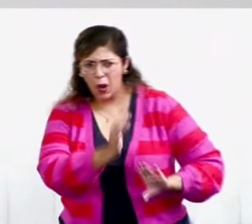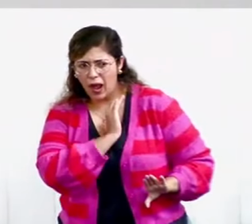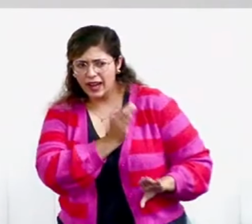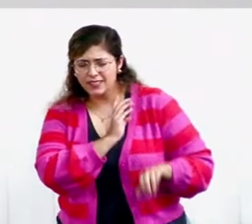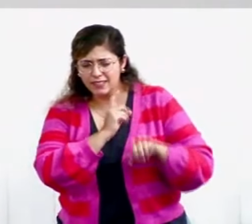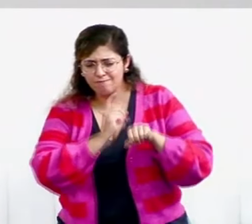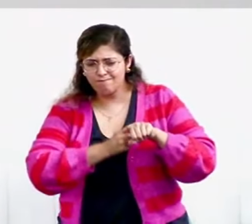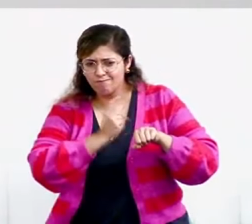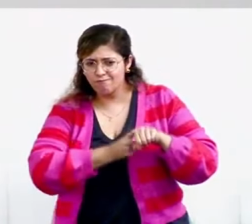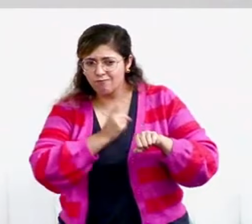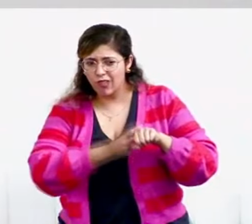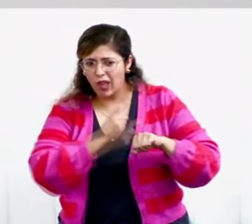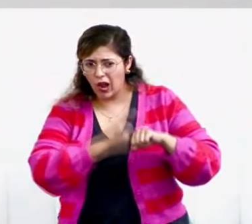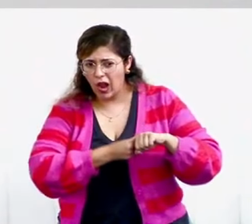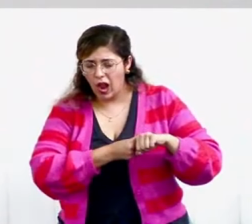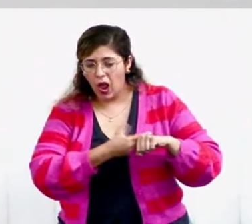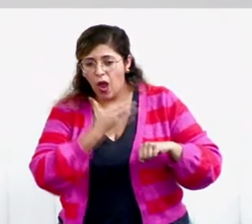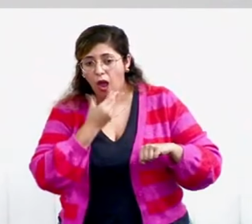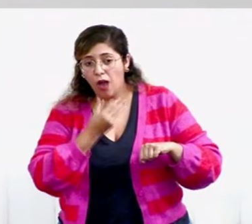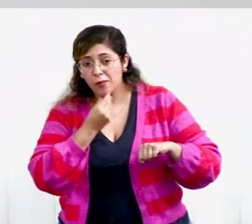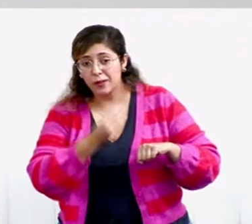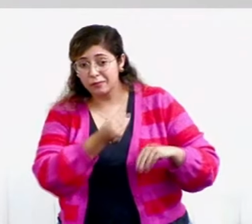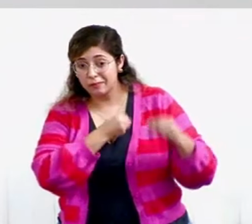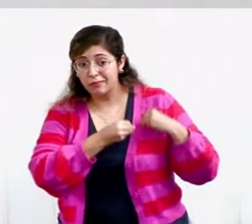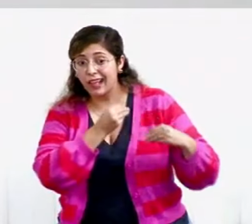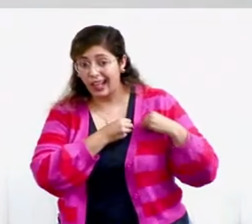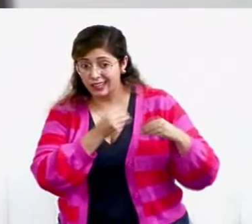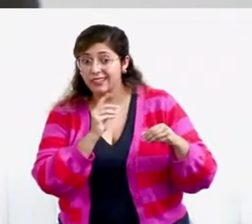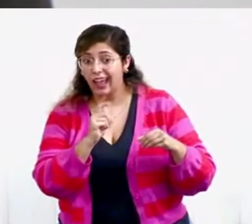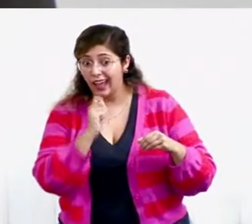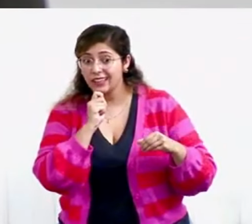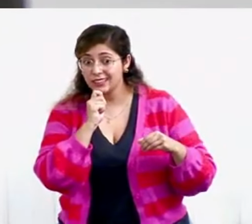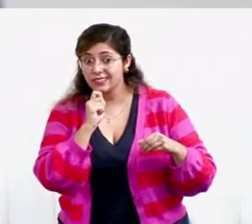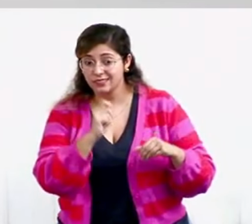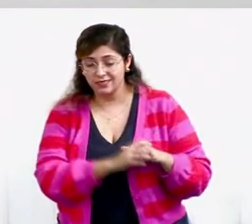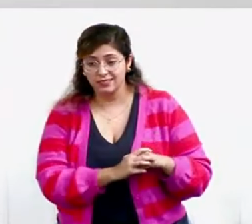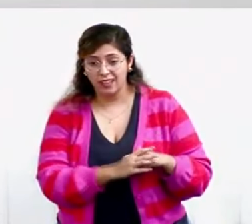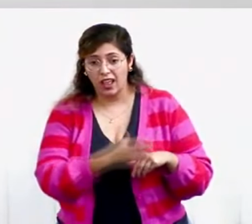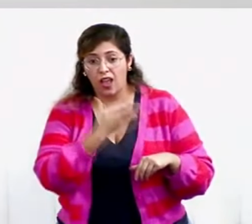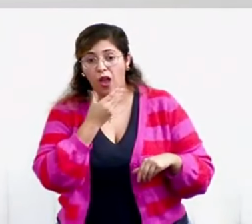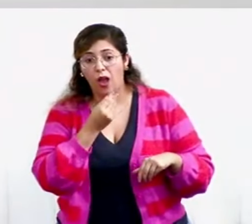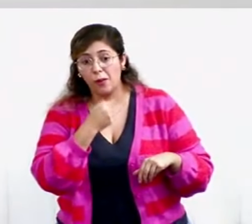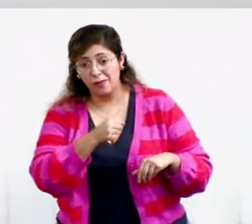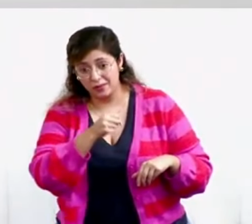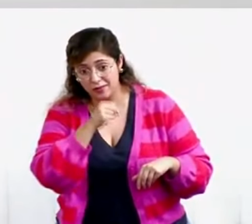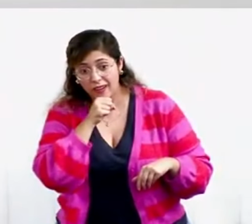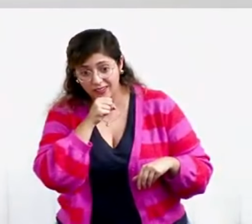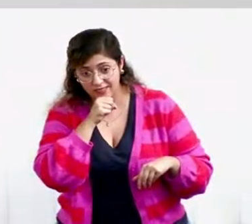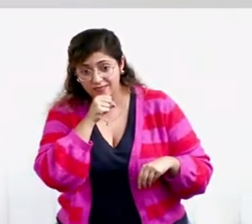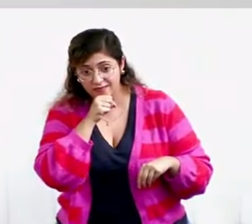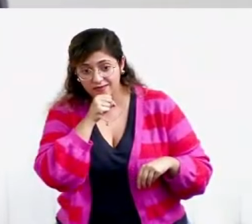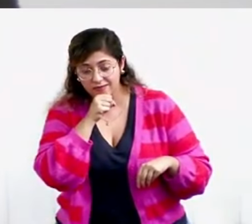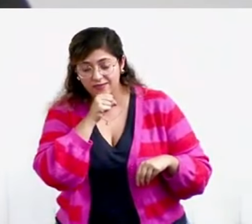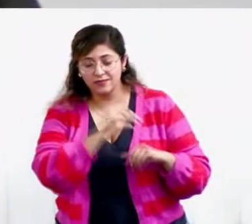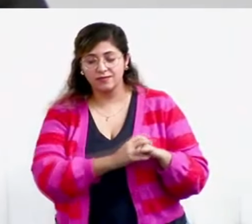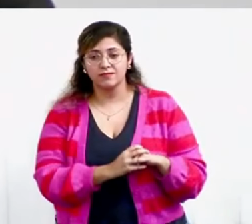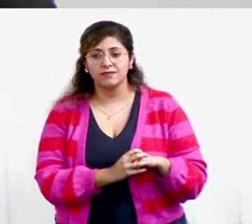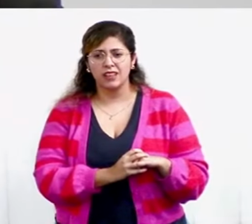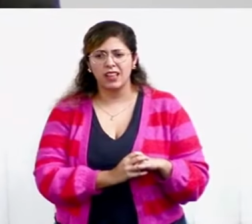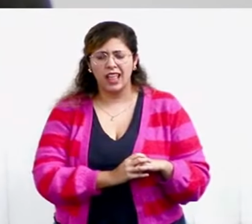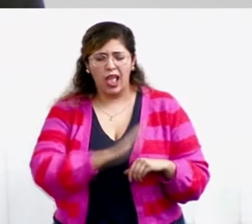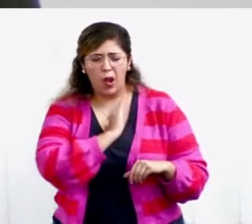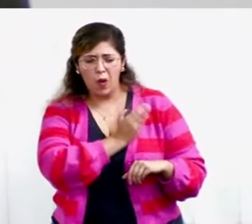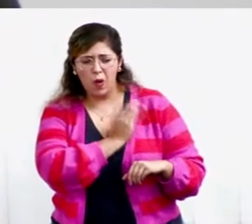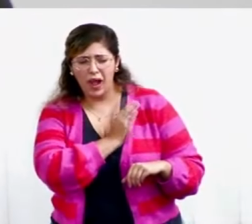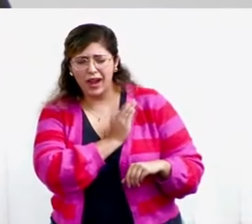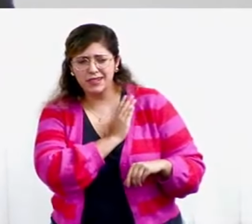motor dele, é o centro que impulsiona a alma, os nossos pensamentos, como já falamos aqui, as